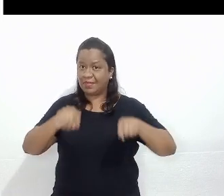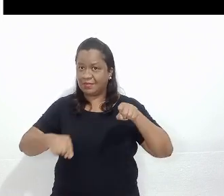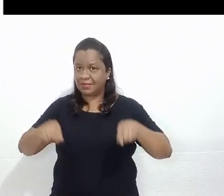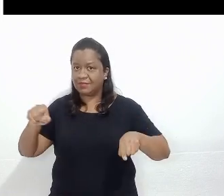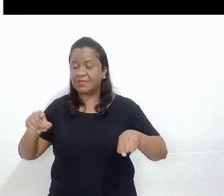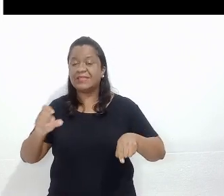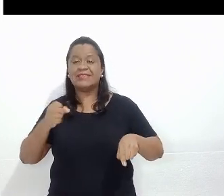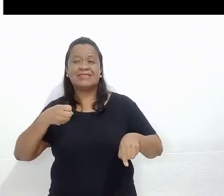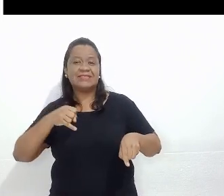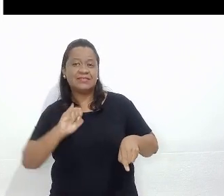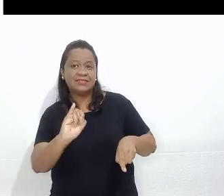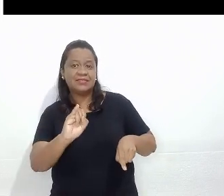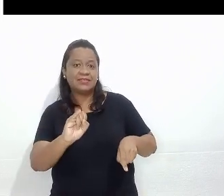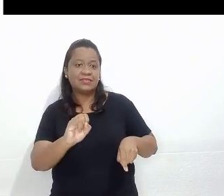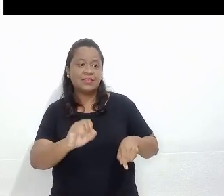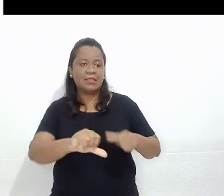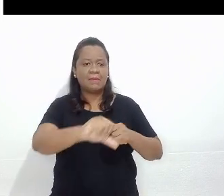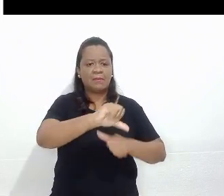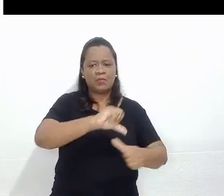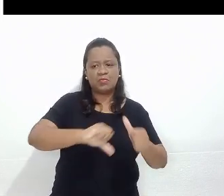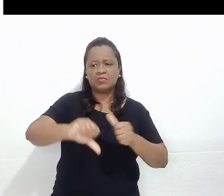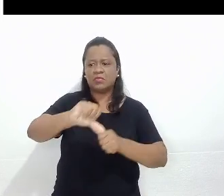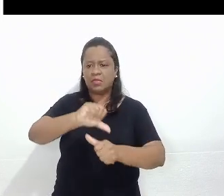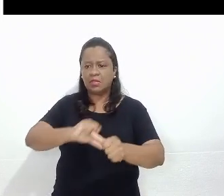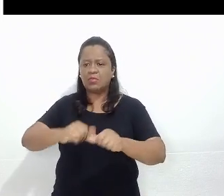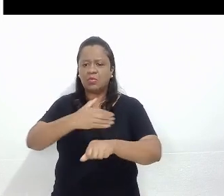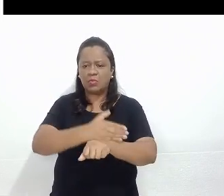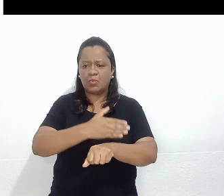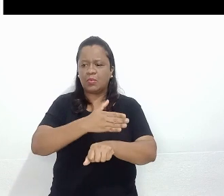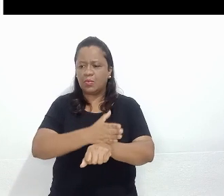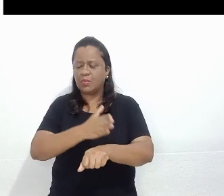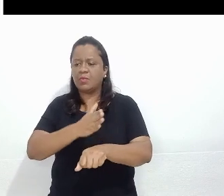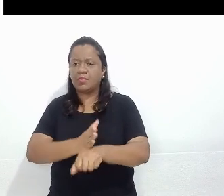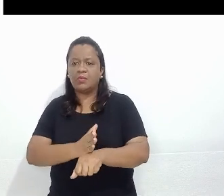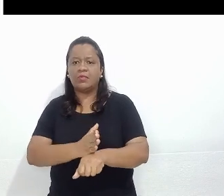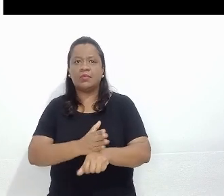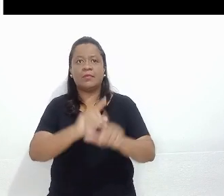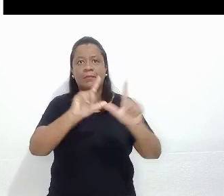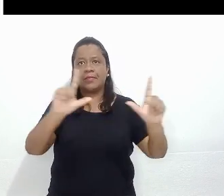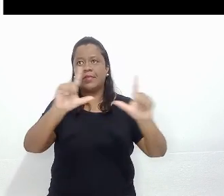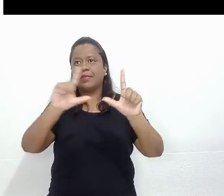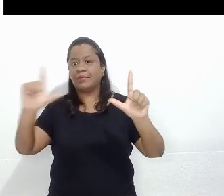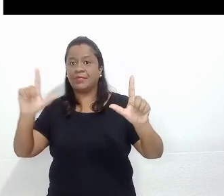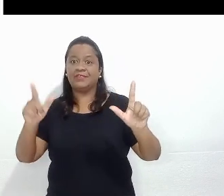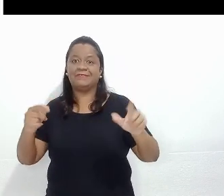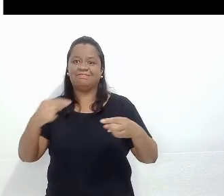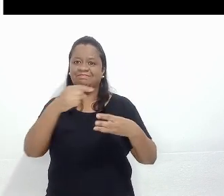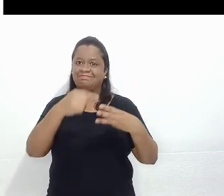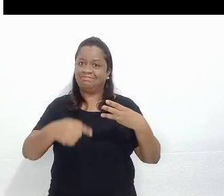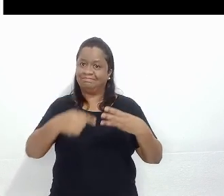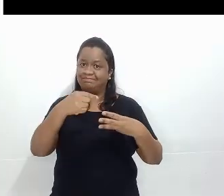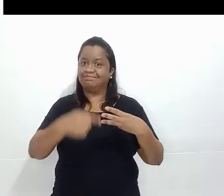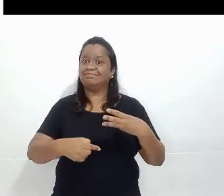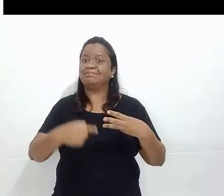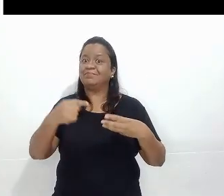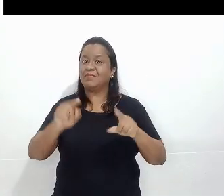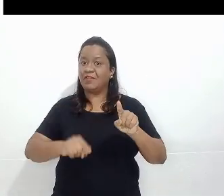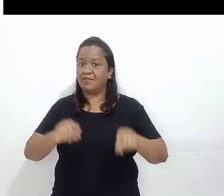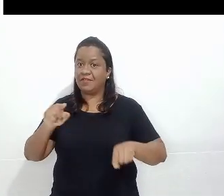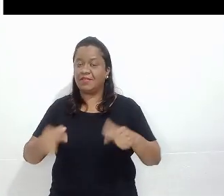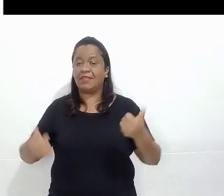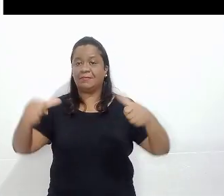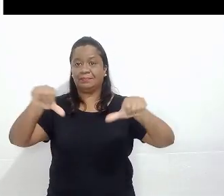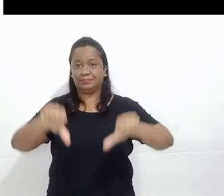mudando a câmera toda hora, a cada plano, você vai, essas 3 variáveis aí vão dançar, entendeu? Porque o seu tempo